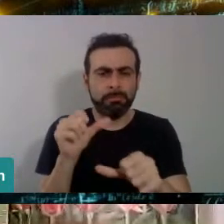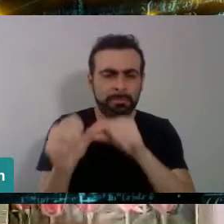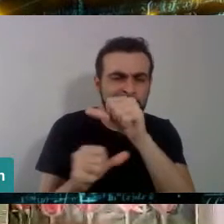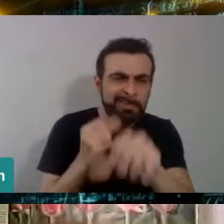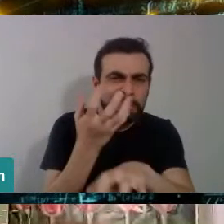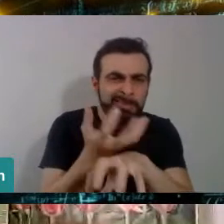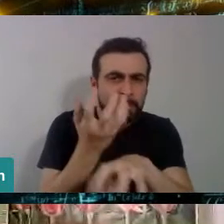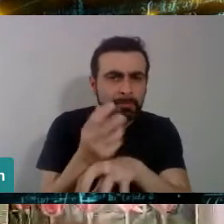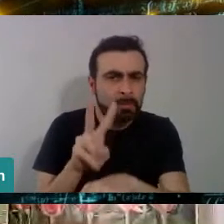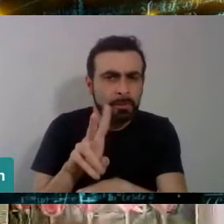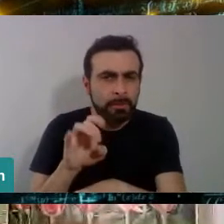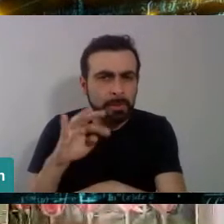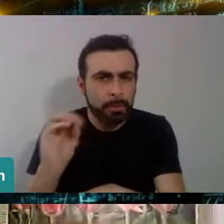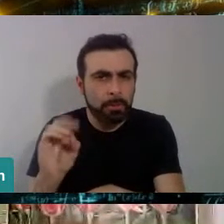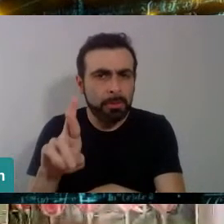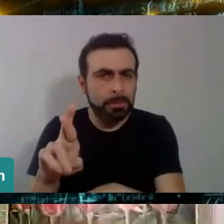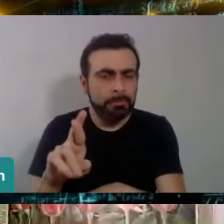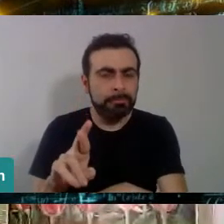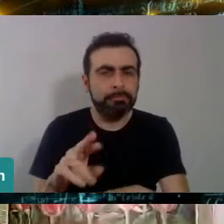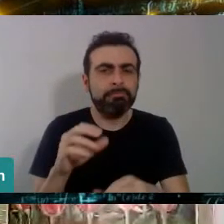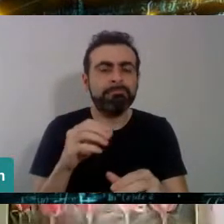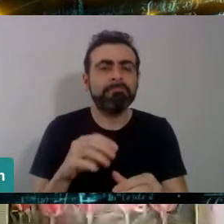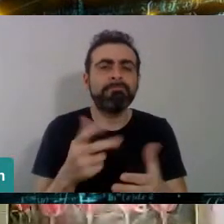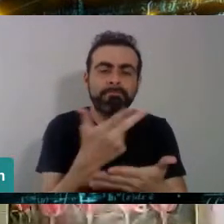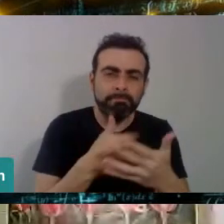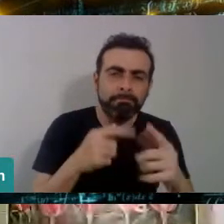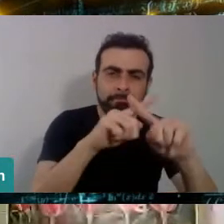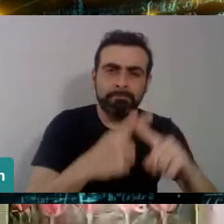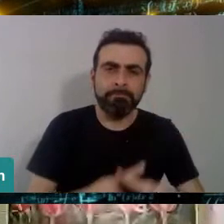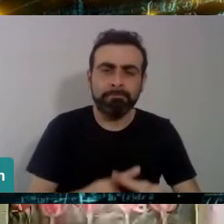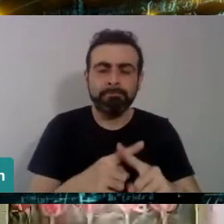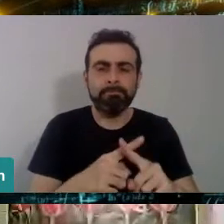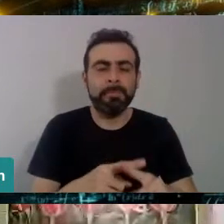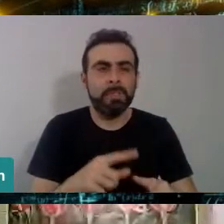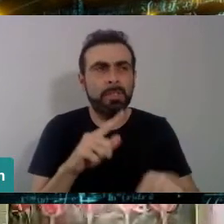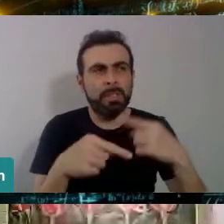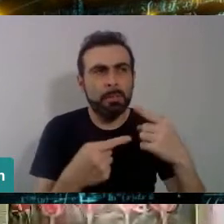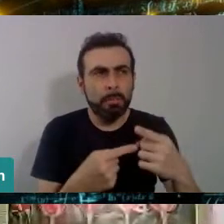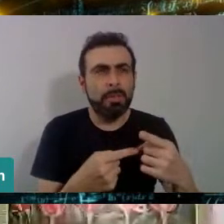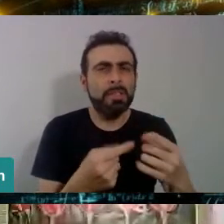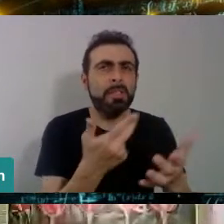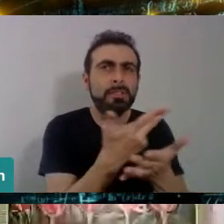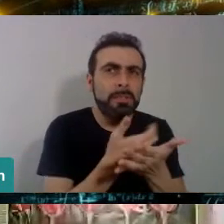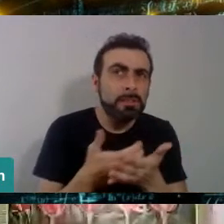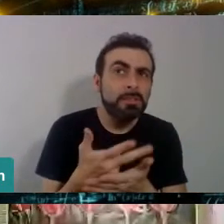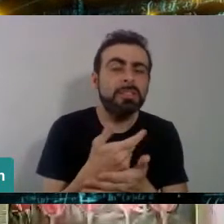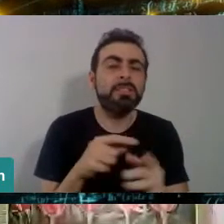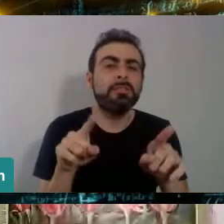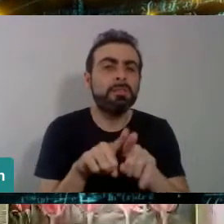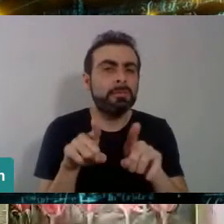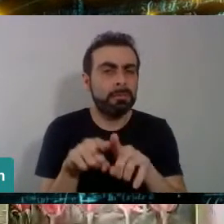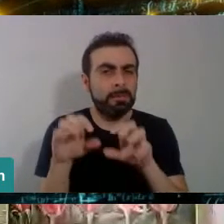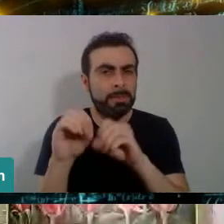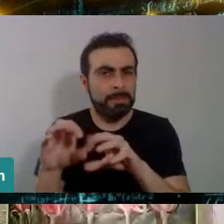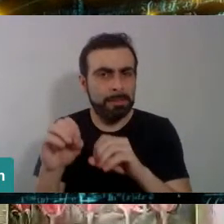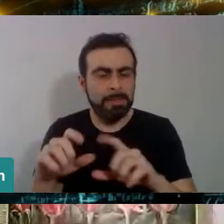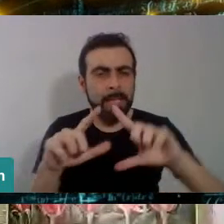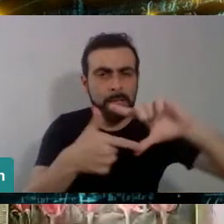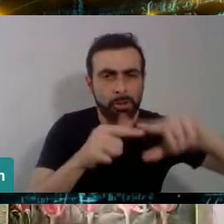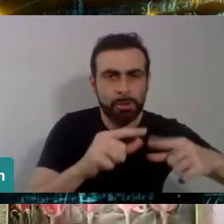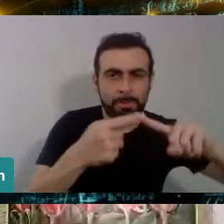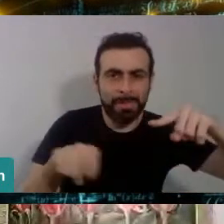Ah, cálculo vetorial. Vetorial, depois dei até desenho. Até desenho geométrico